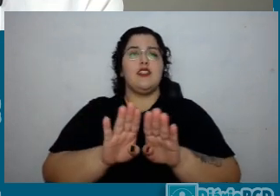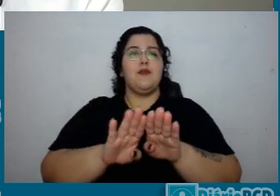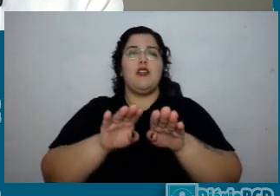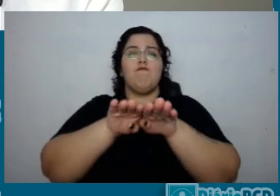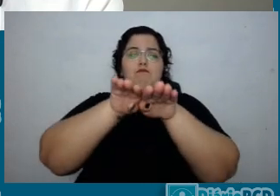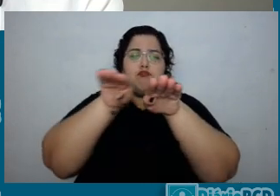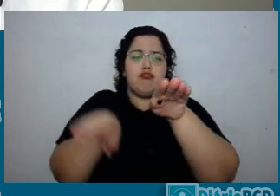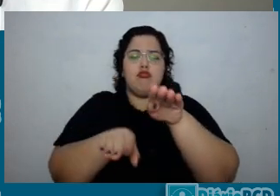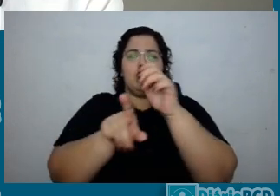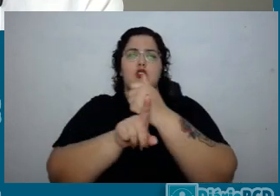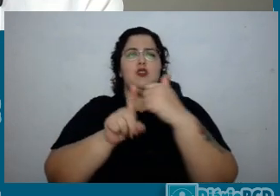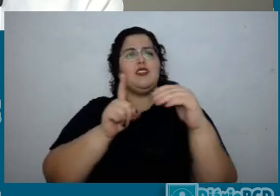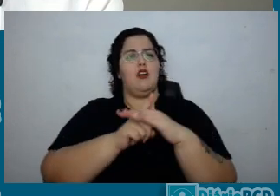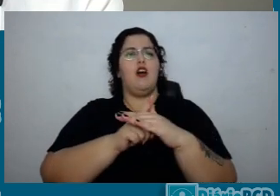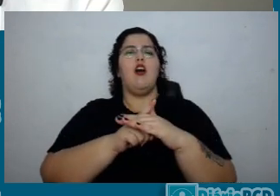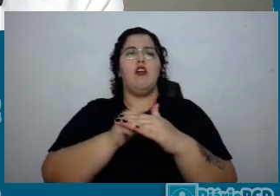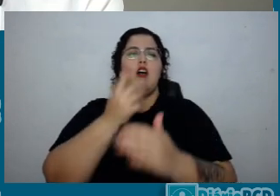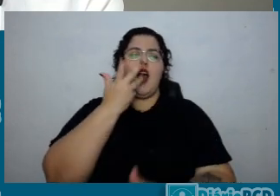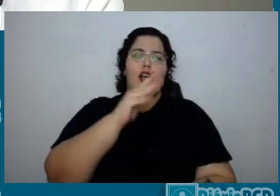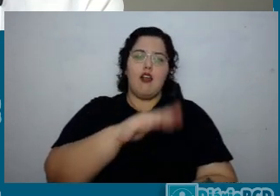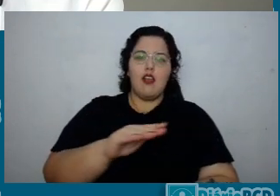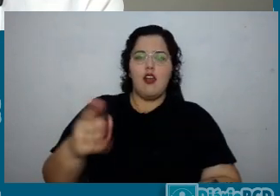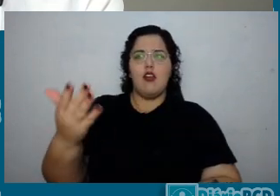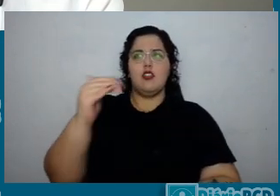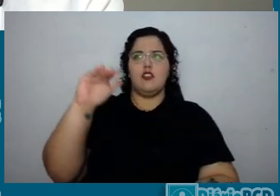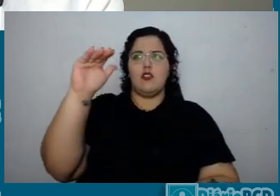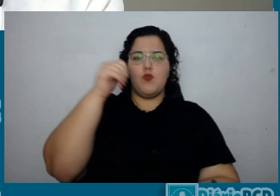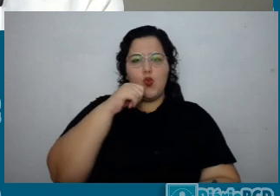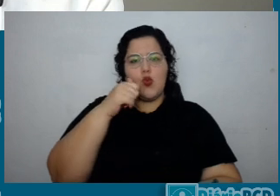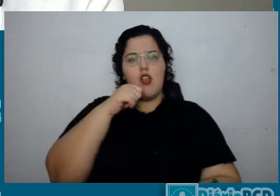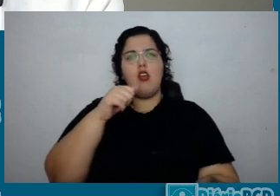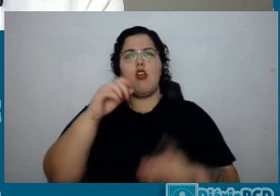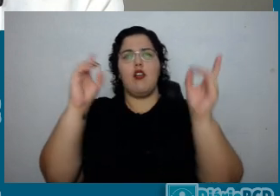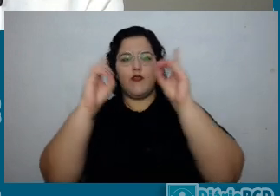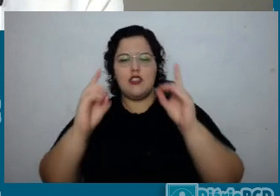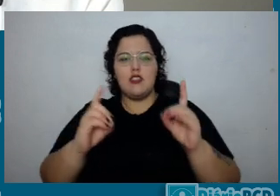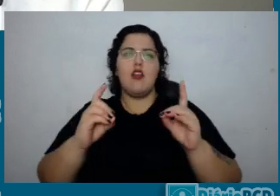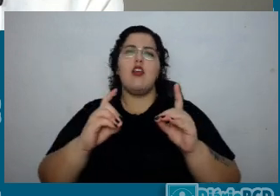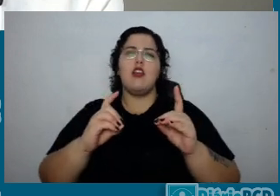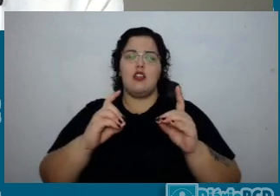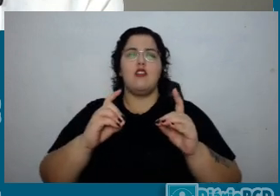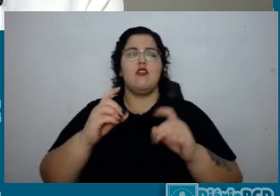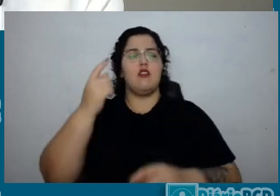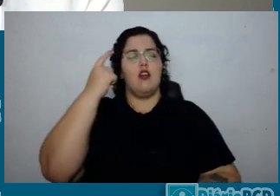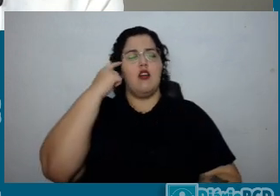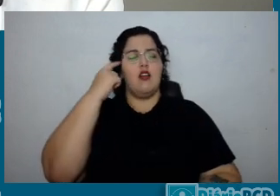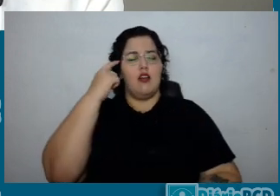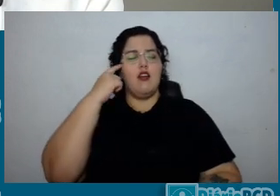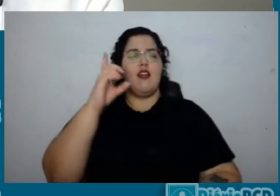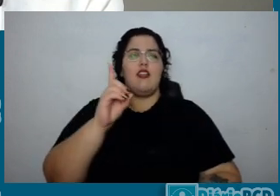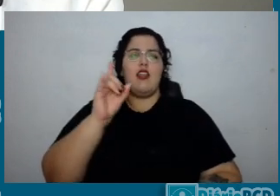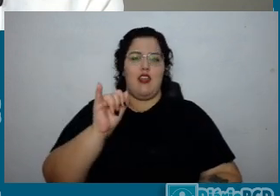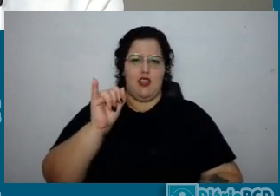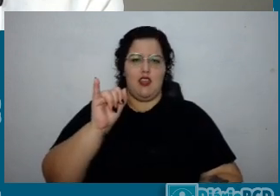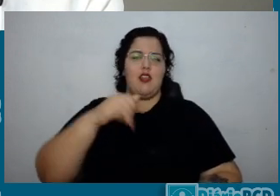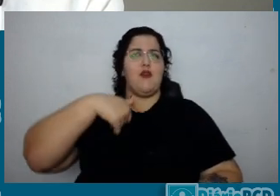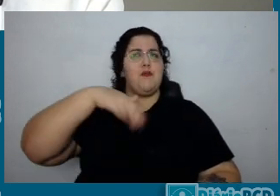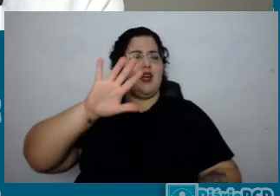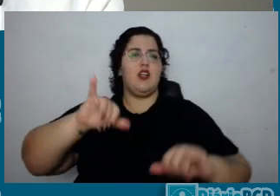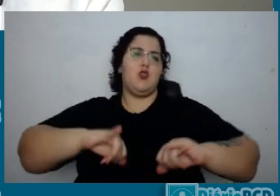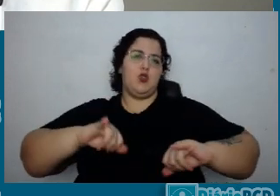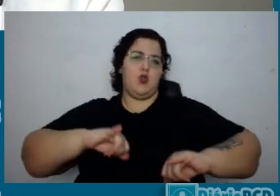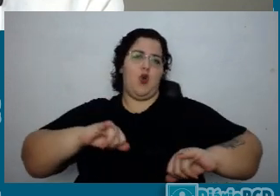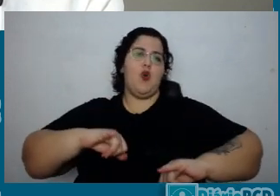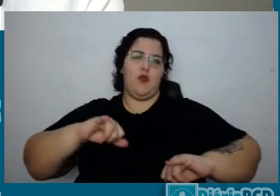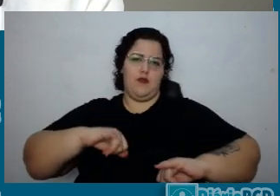as desigualdades das mulheres, das crianças, das pessoas com deficiência intelectual, que são as maiores vítimas